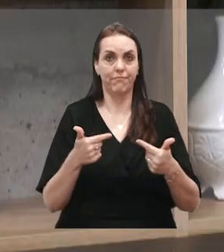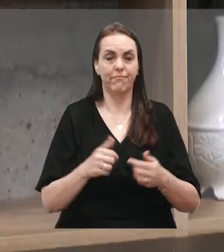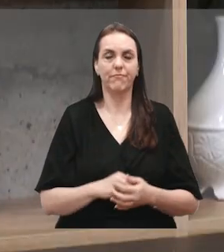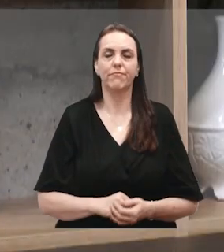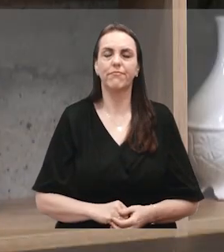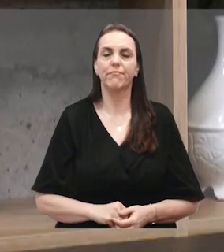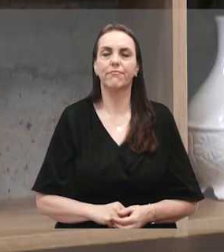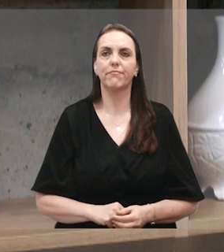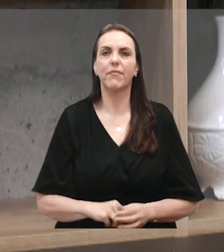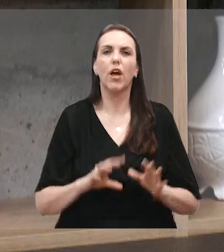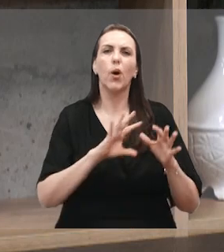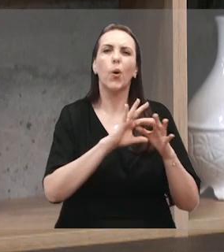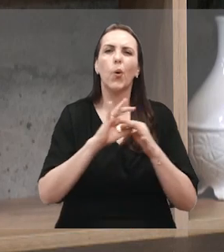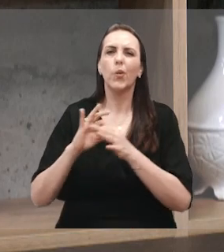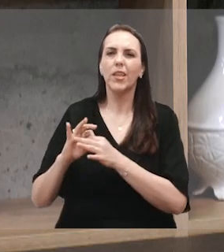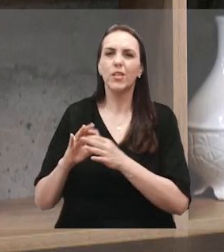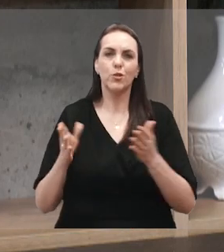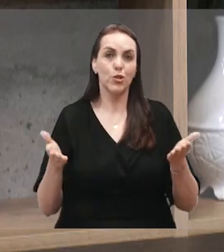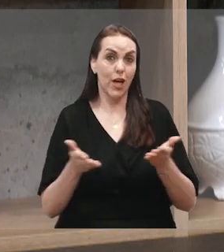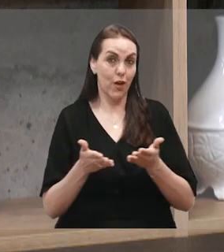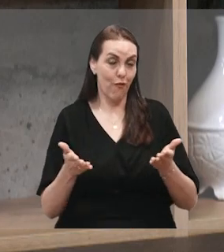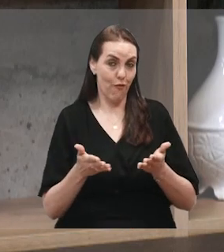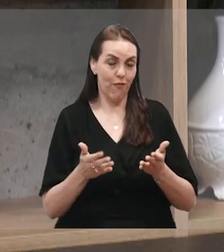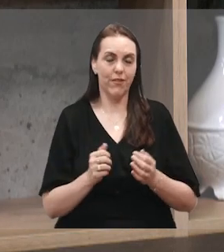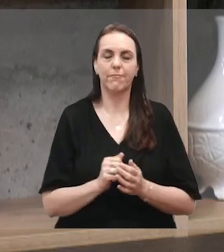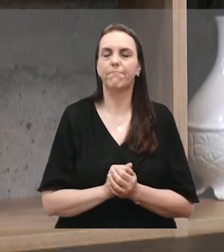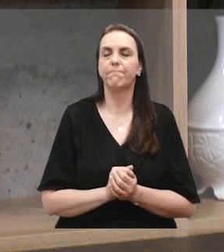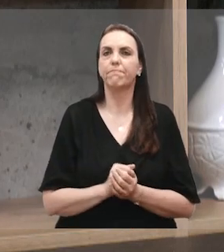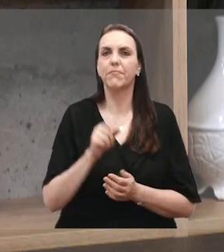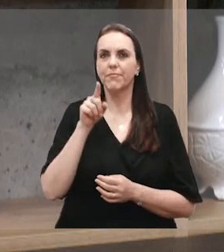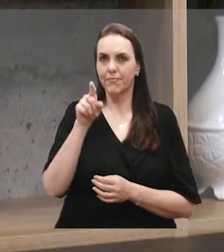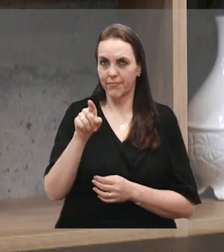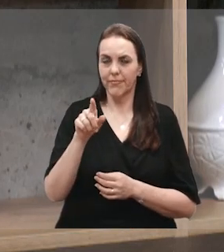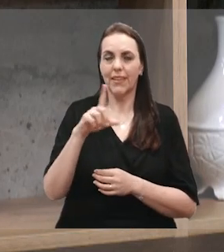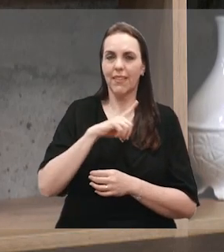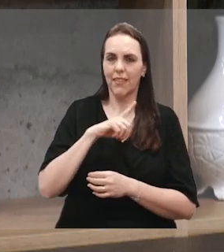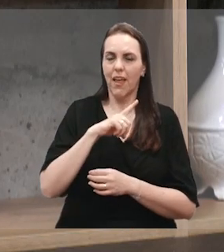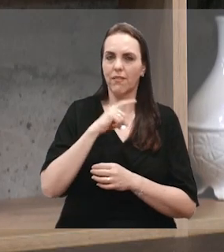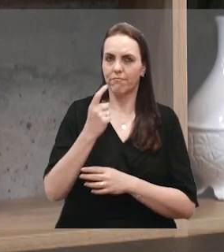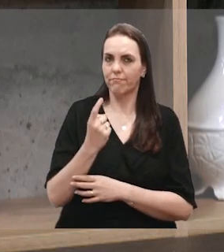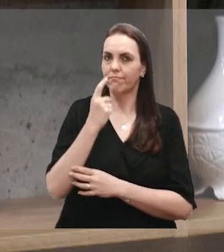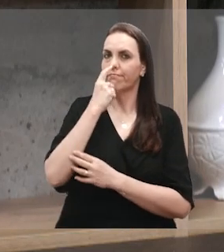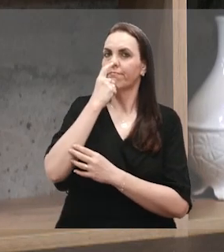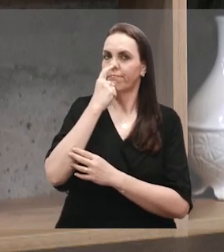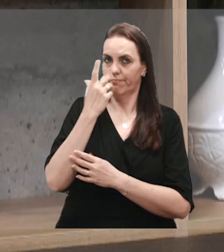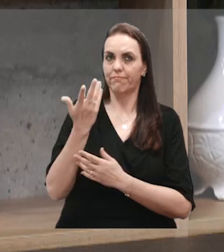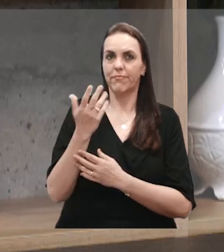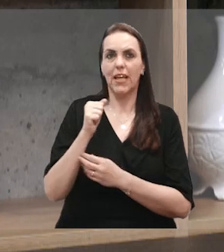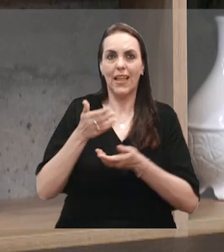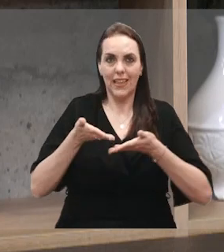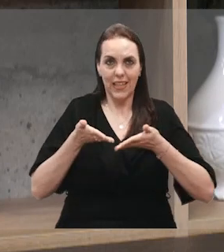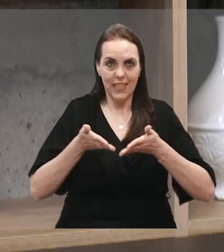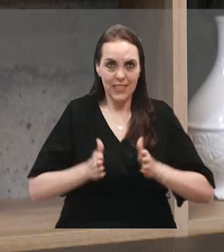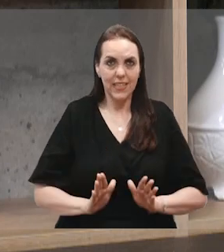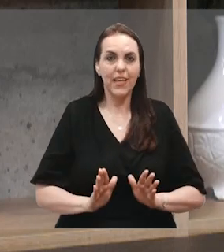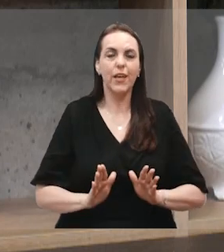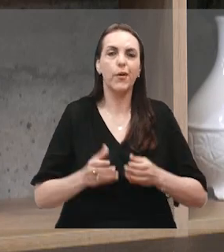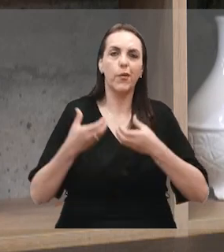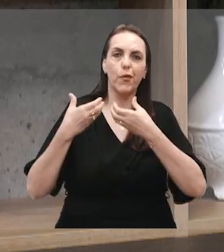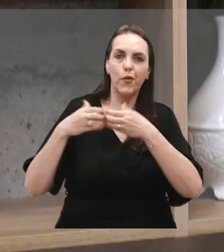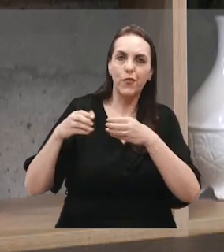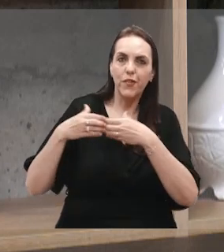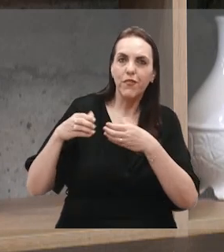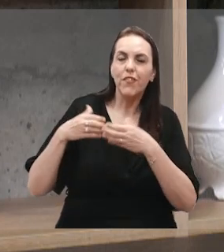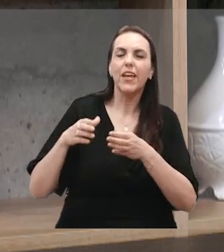para o contexto mais atual, vereadora, a senhora tem uma identificação tanto de nascimento, de convivência,